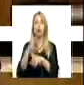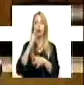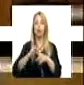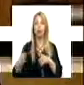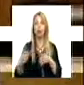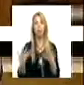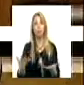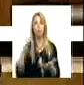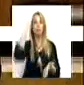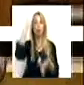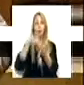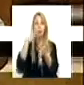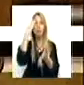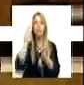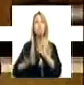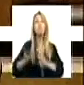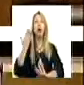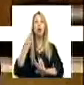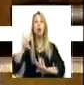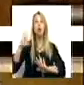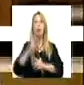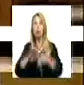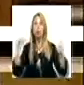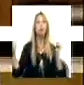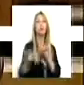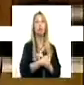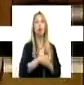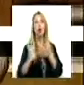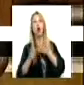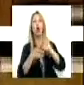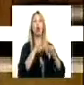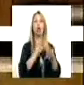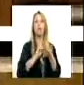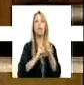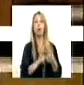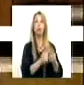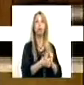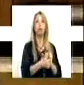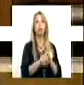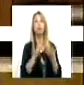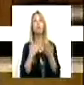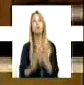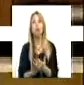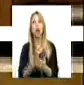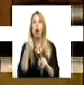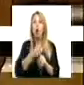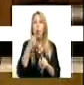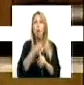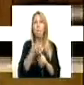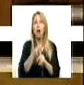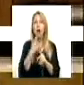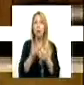maior capacidade do país para inverter a lógica de empobrecimento, para combater o alargamento da bolsa de pobreza,